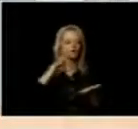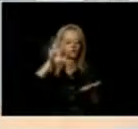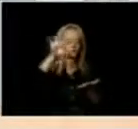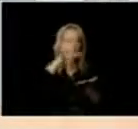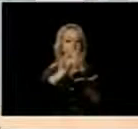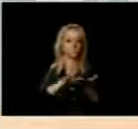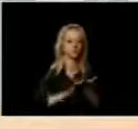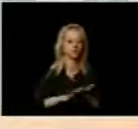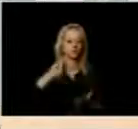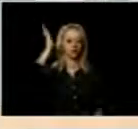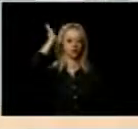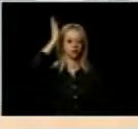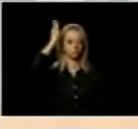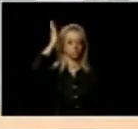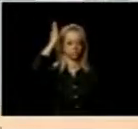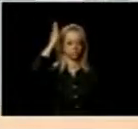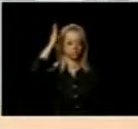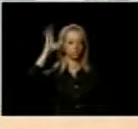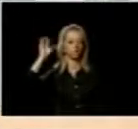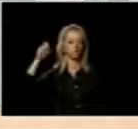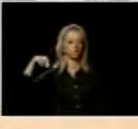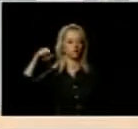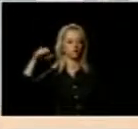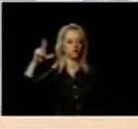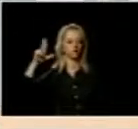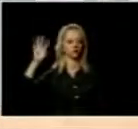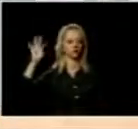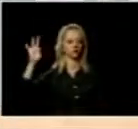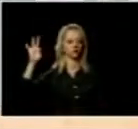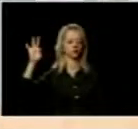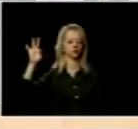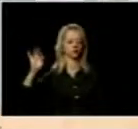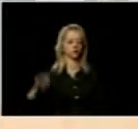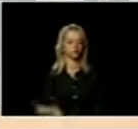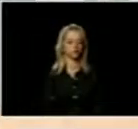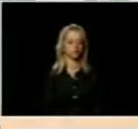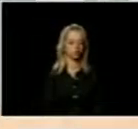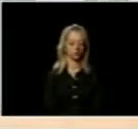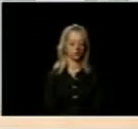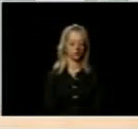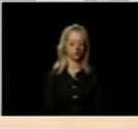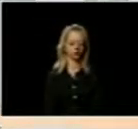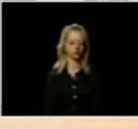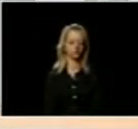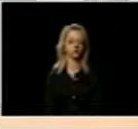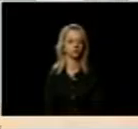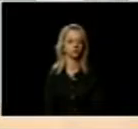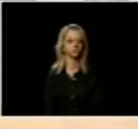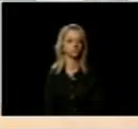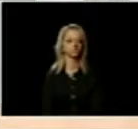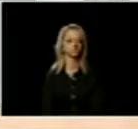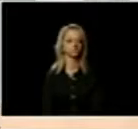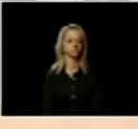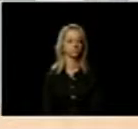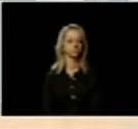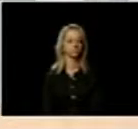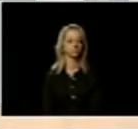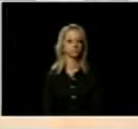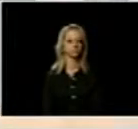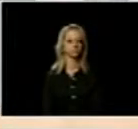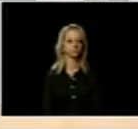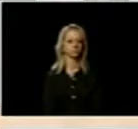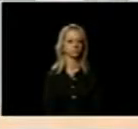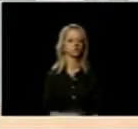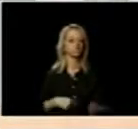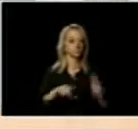enunciado-chave do INCUT. Ocorrerá anualmente, é o segundo artigo, e o terceiro diz que será coordenado